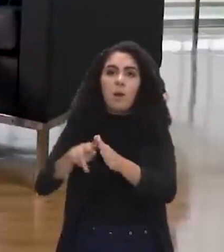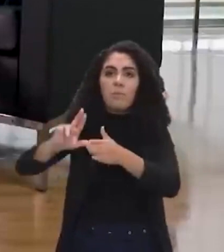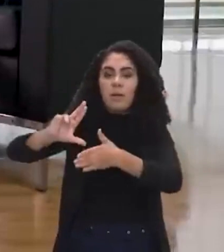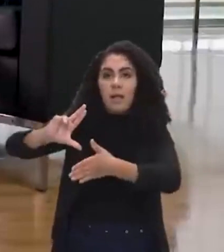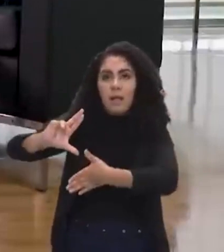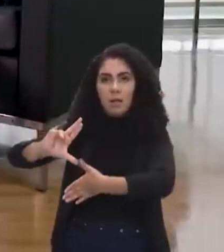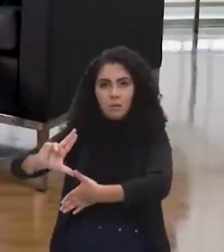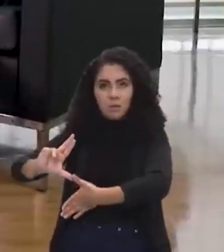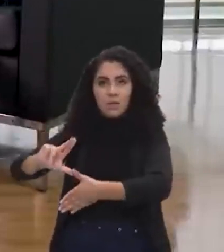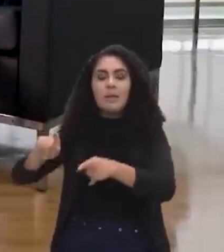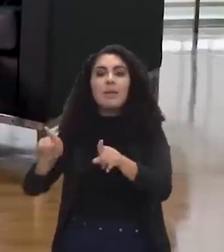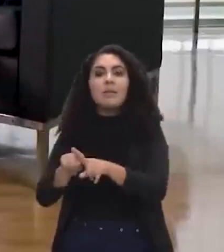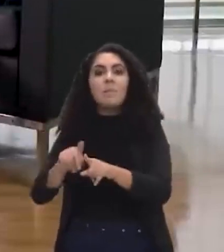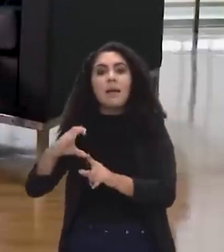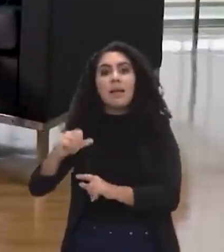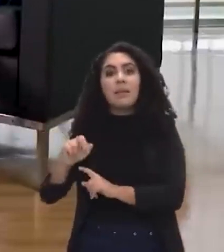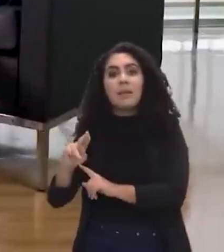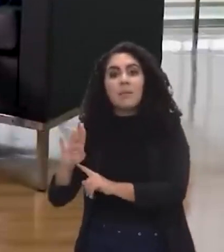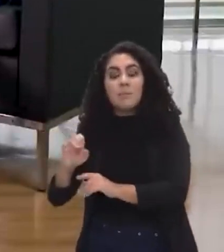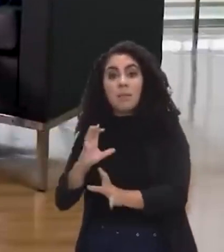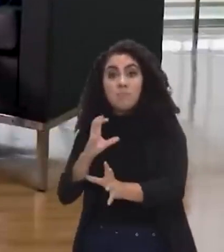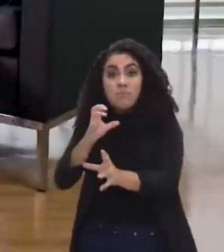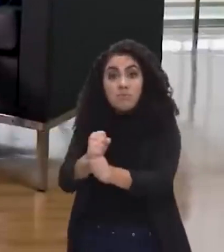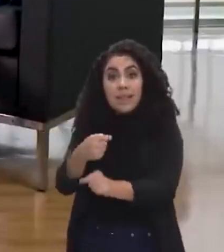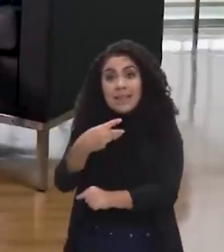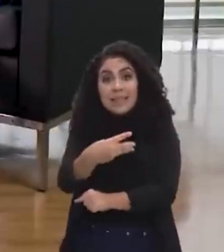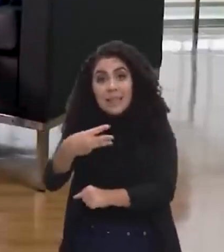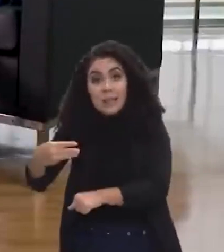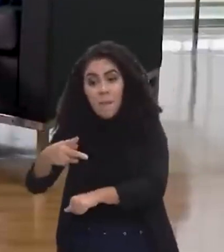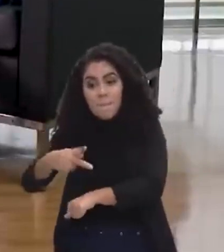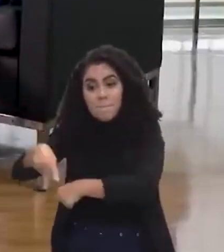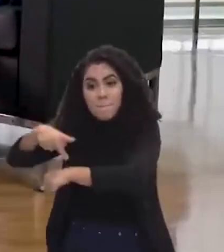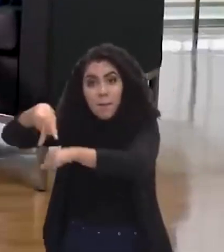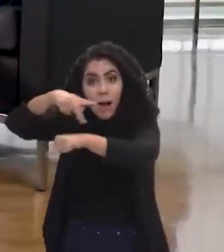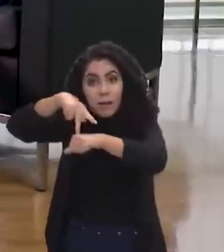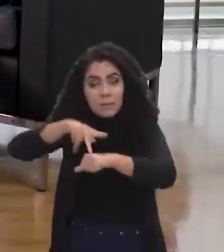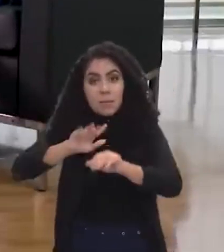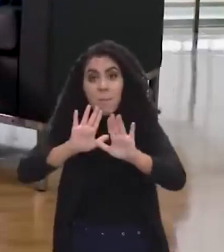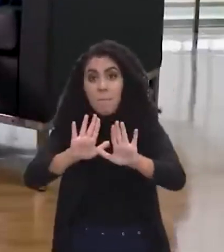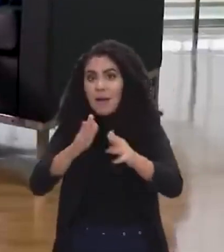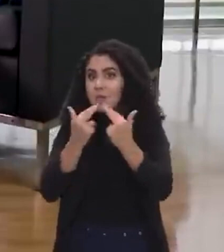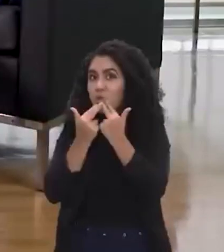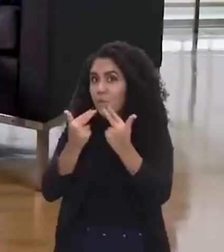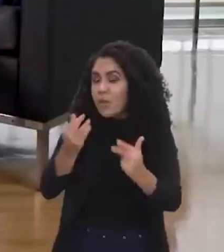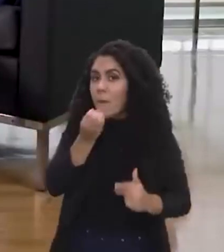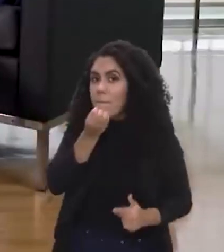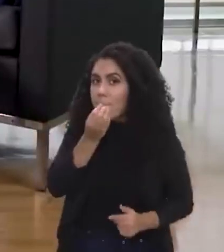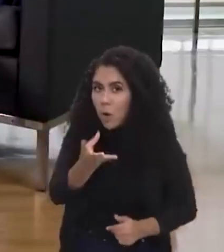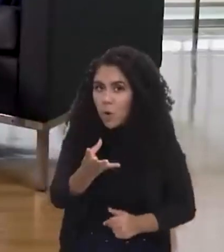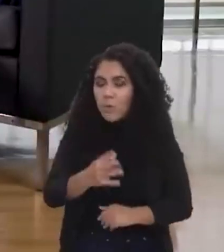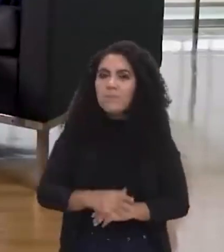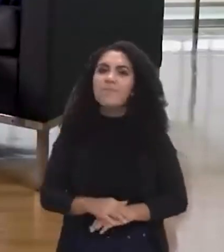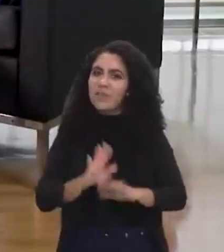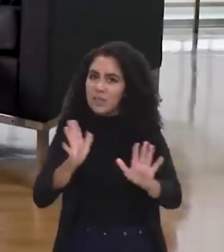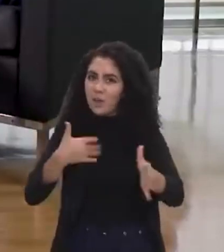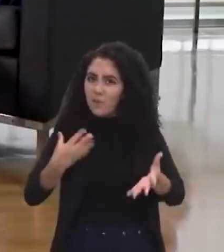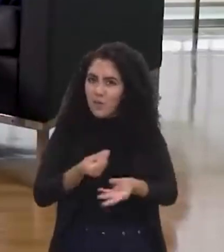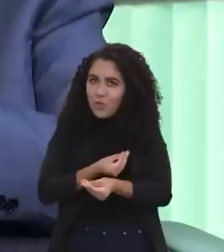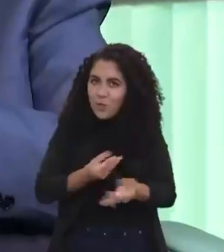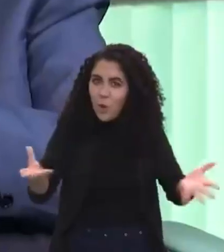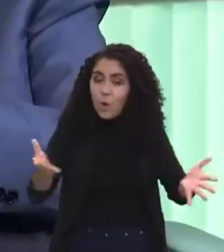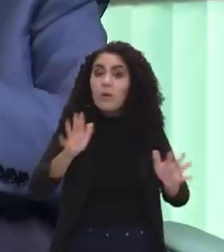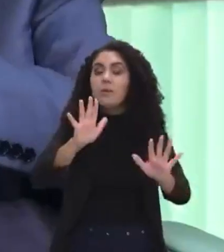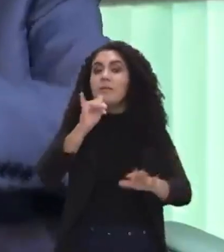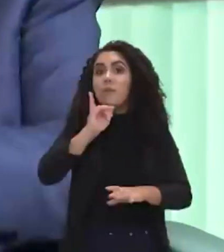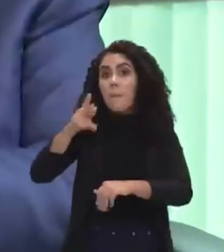América Latina e do Caribe são 33 países agora a notícia é boa não é e aqui em primeira mão aqui